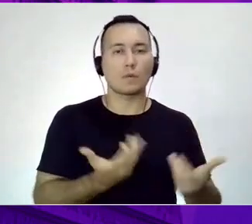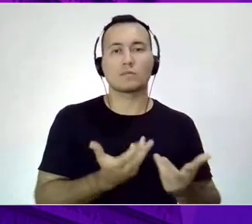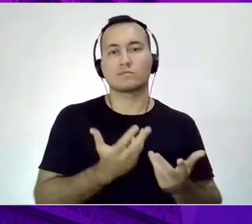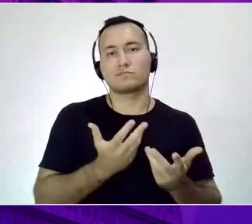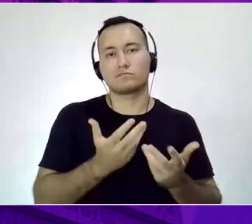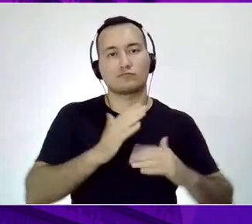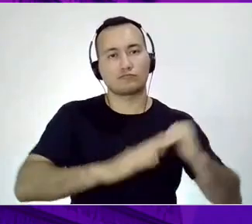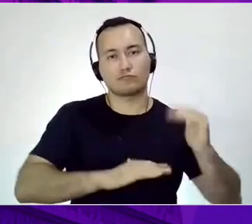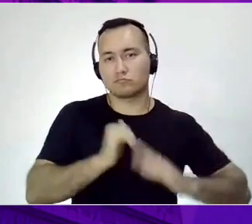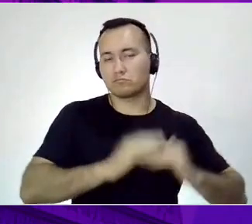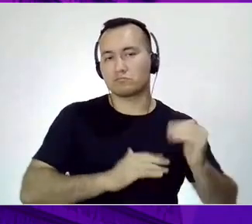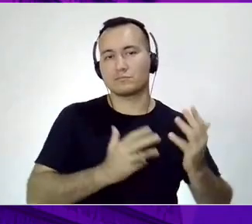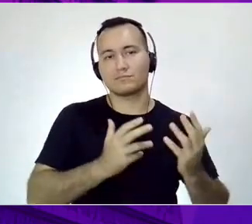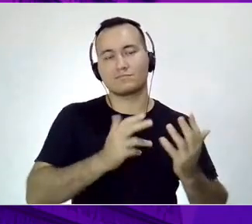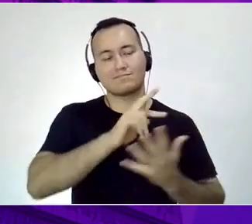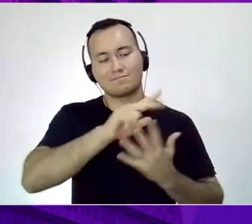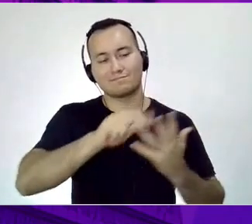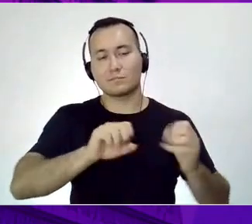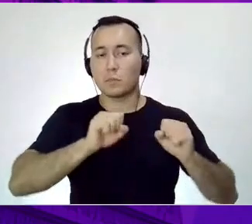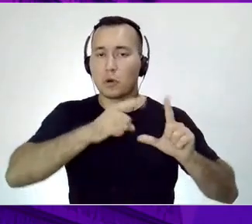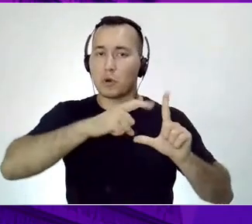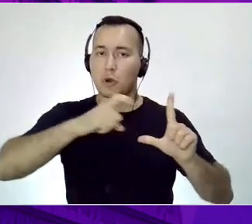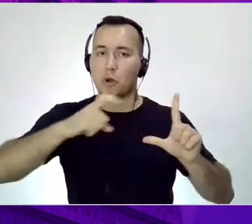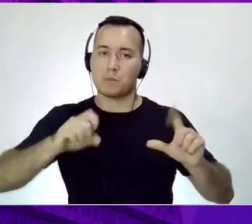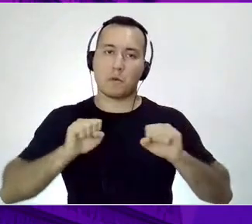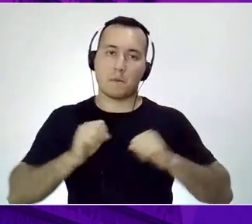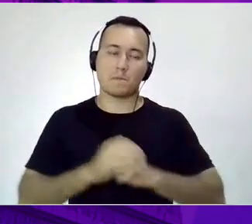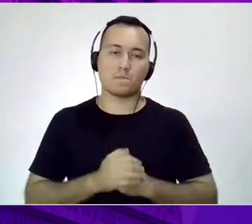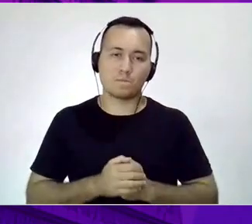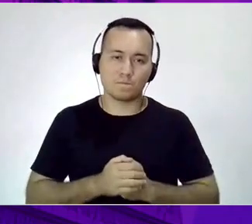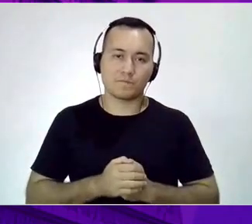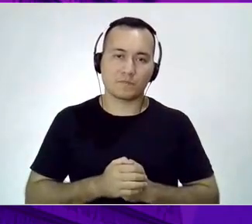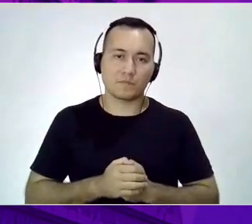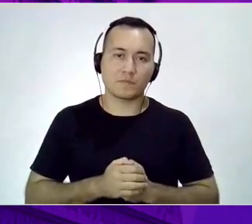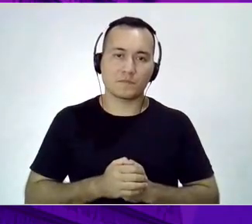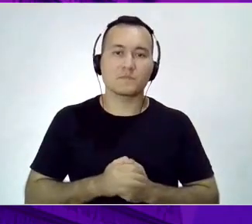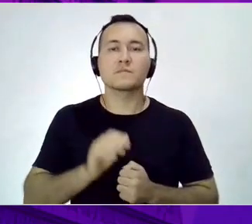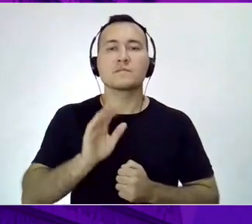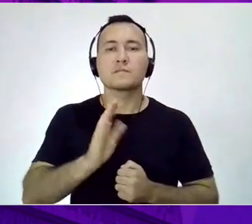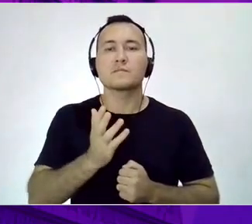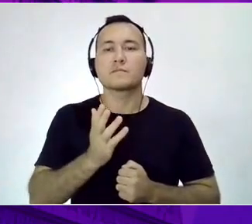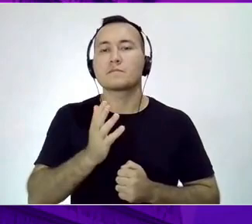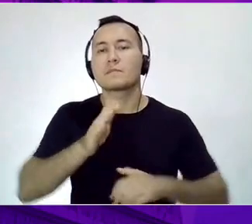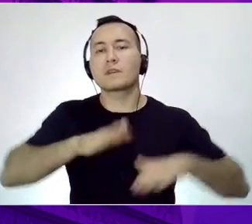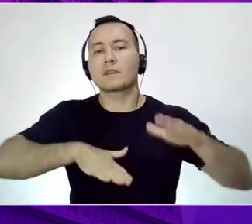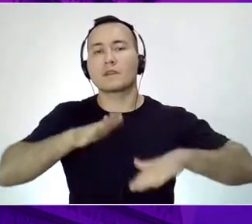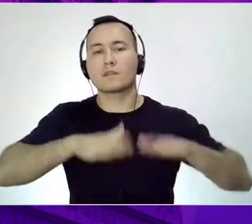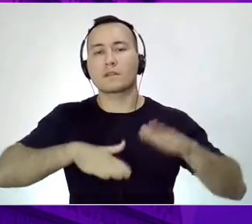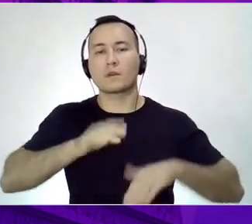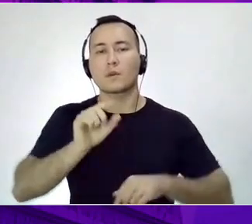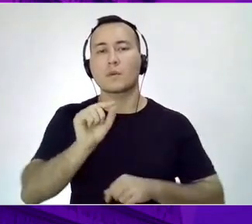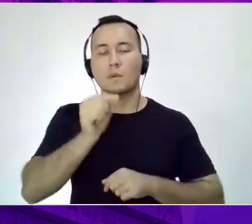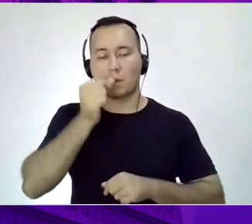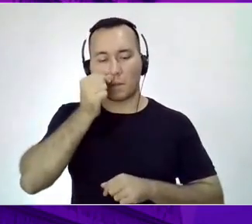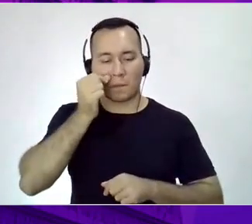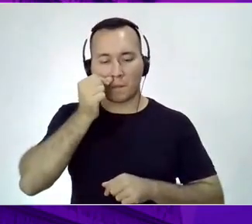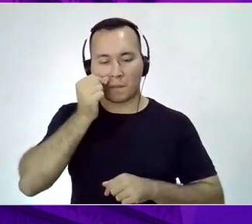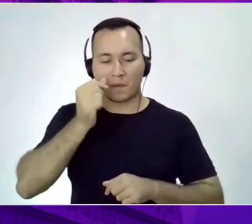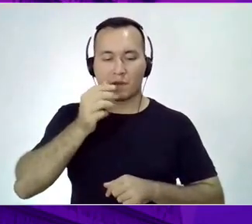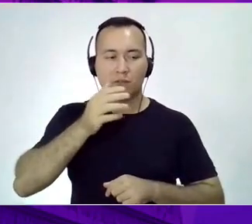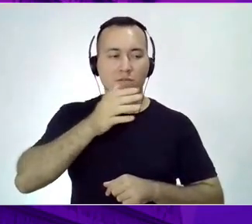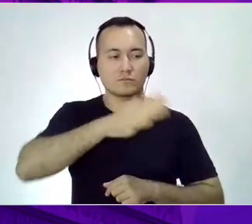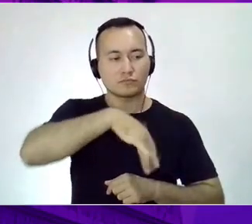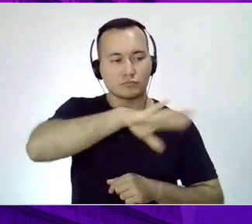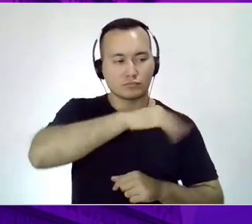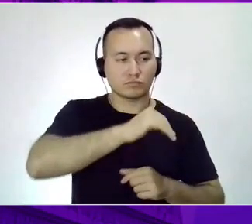transforme isso numa lista de valores de entradas e com resultados esperados como saída. É